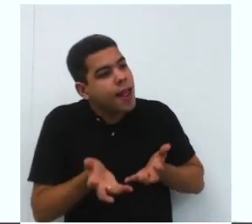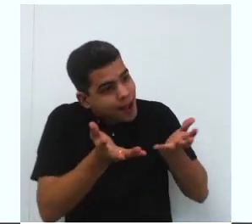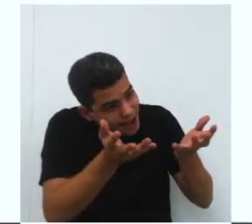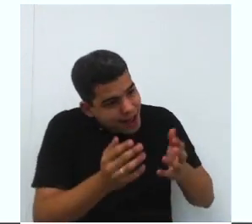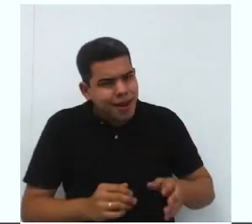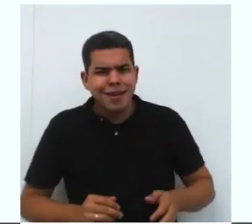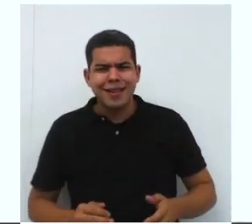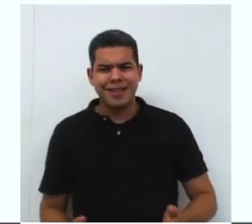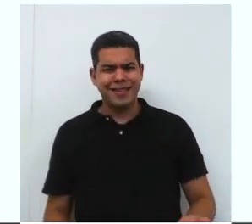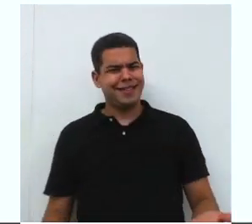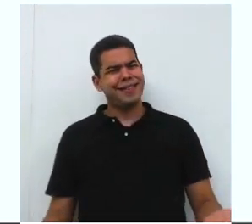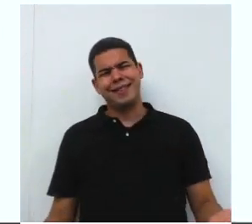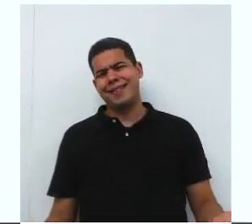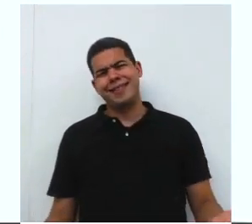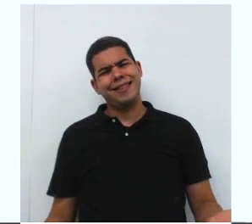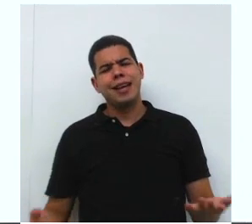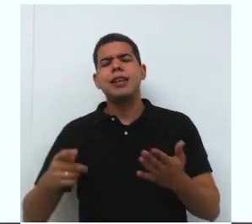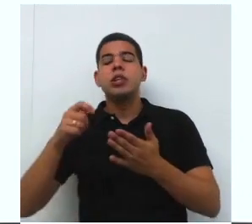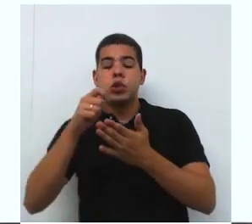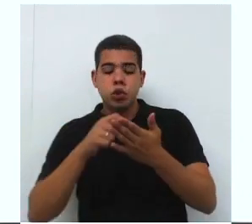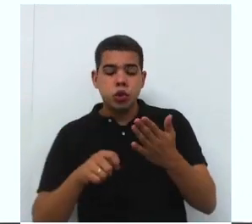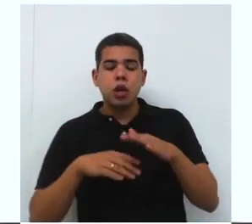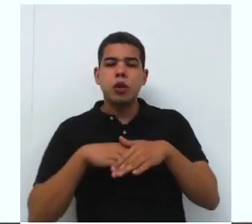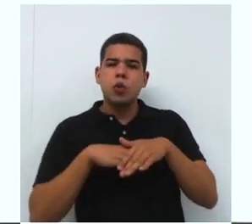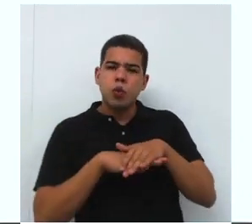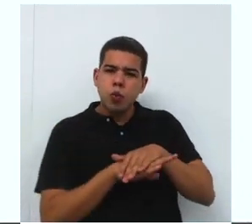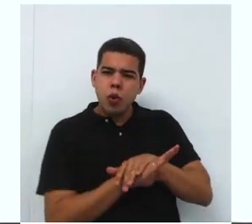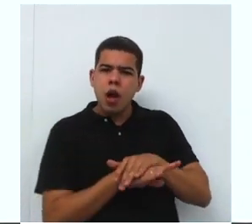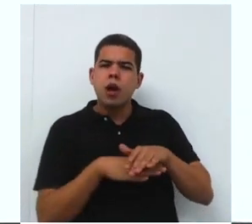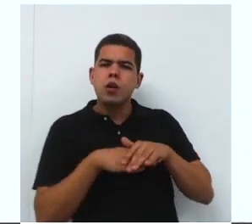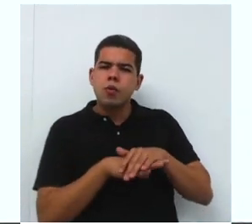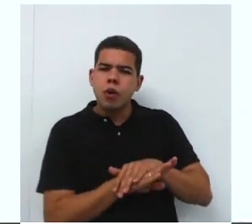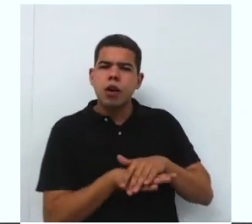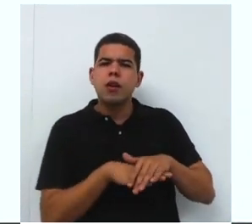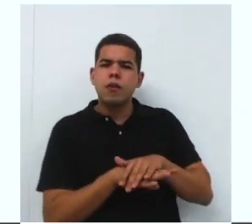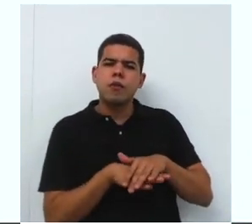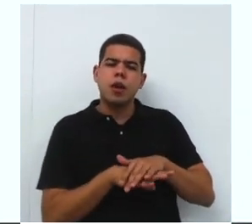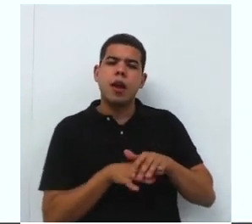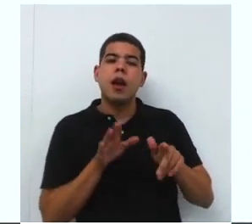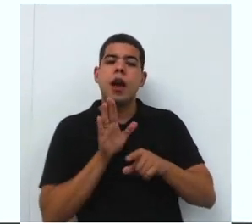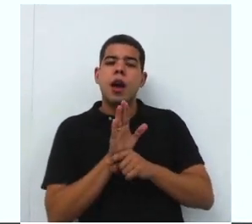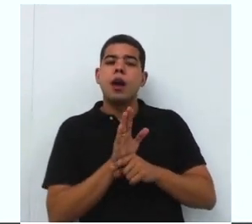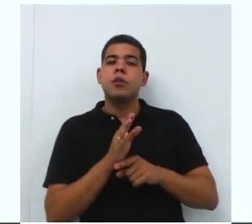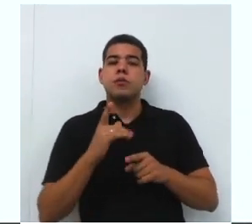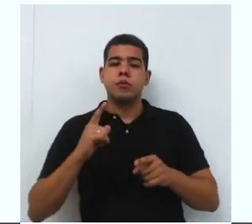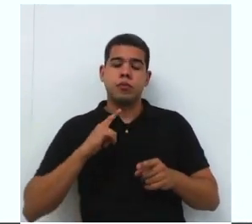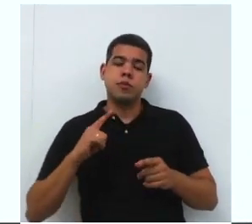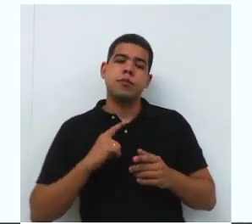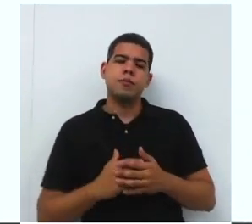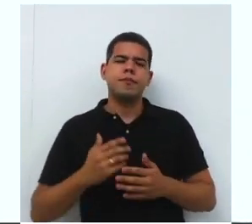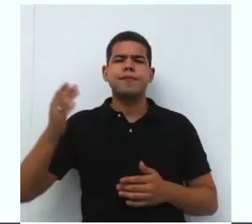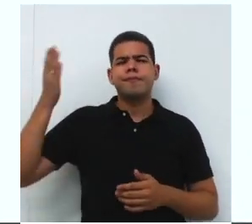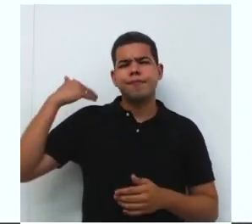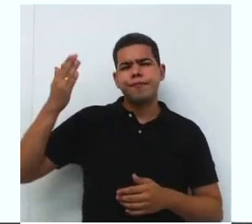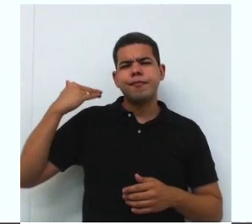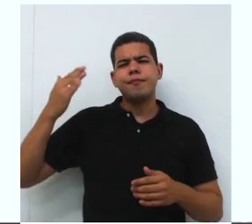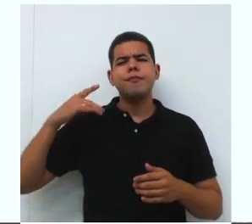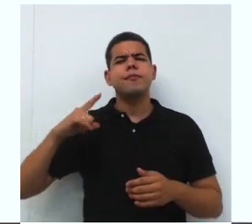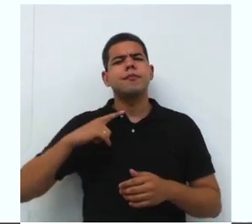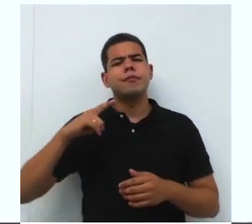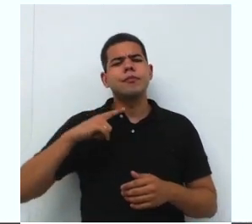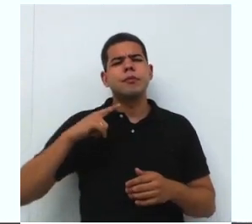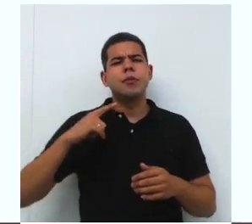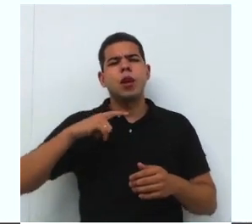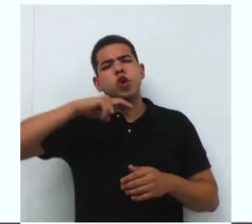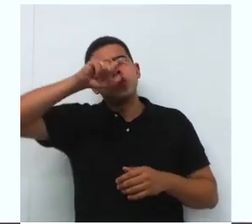registro escrito, desde a época dos egípcios, os papiros, certo? A primeira escrita, a escrita